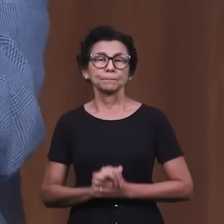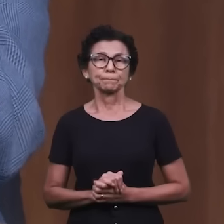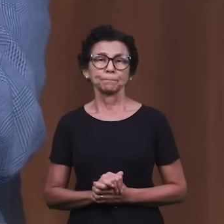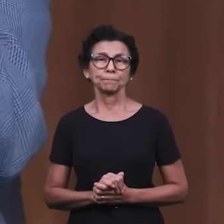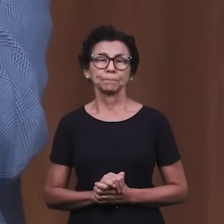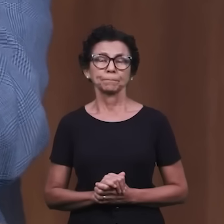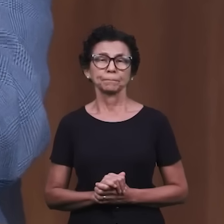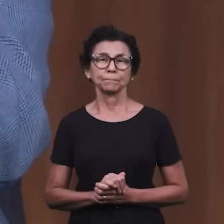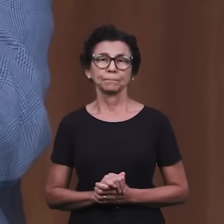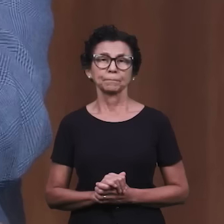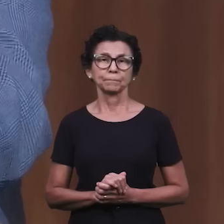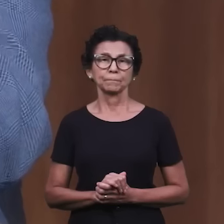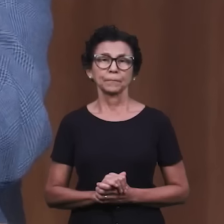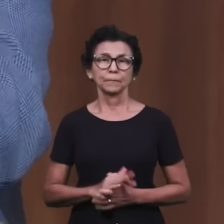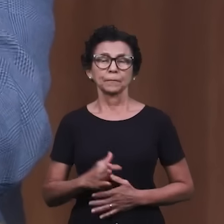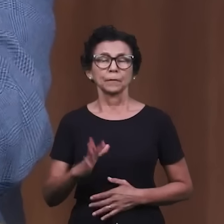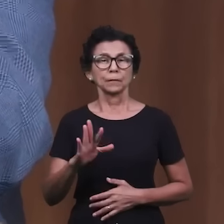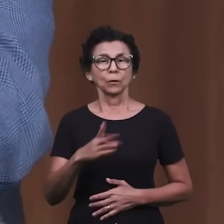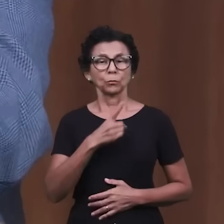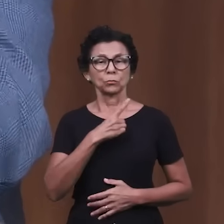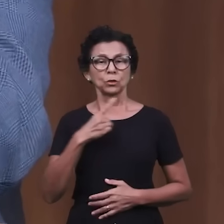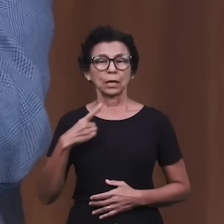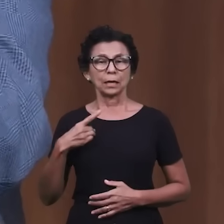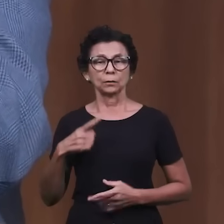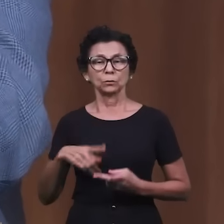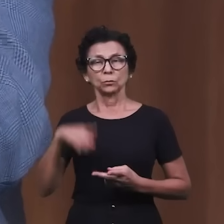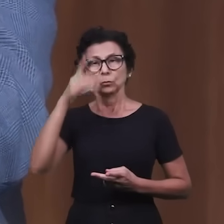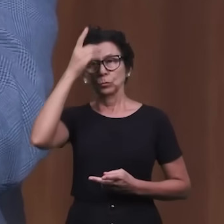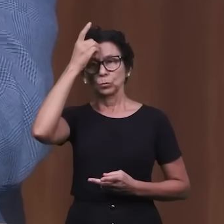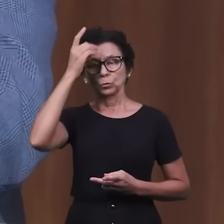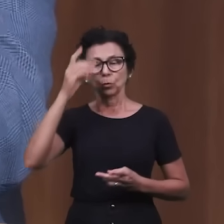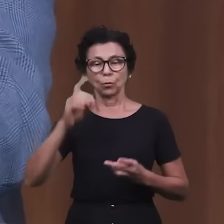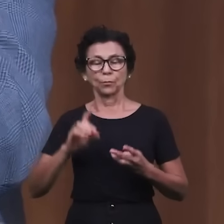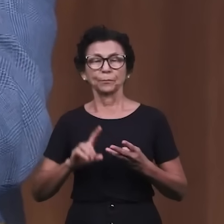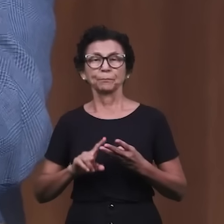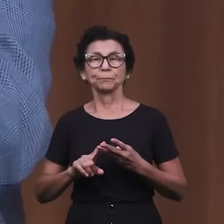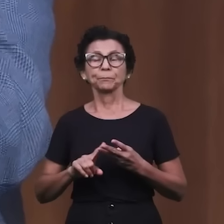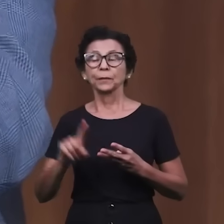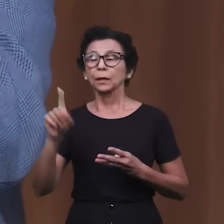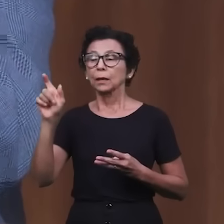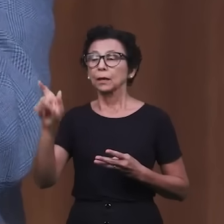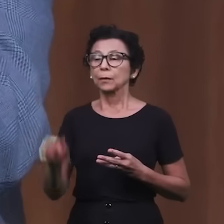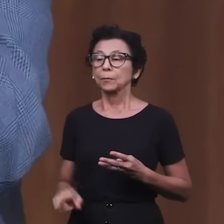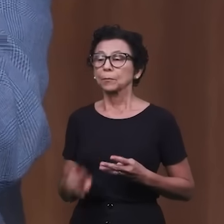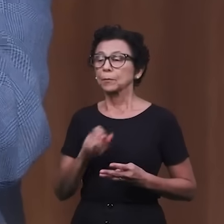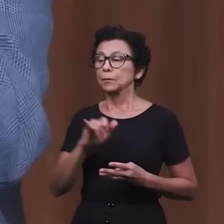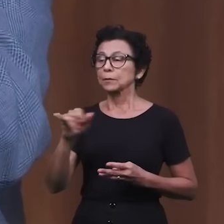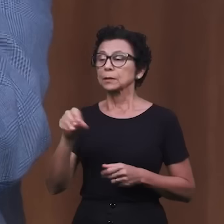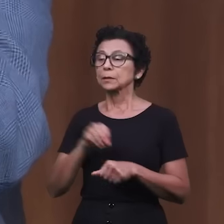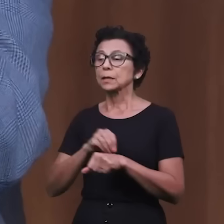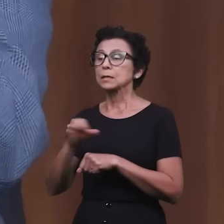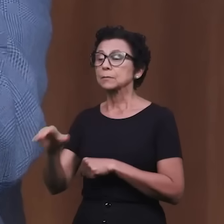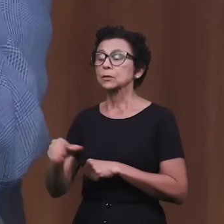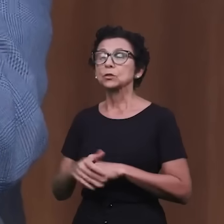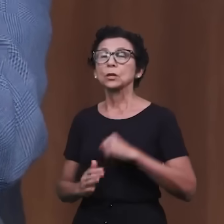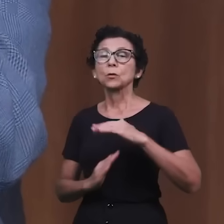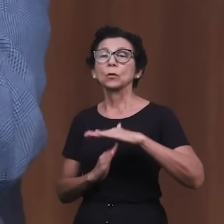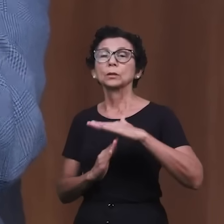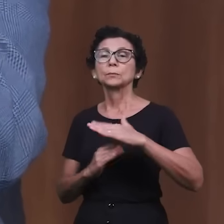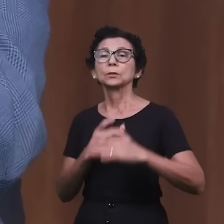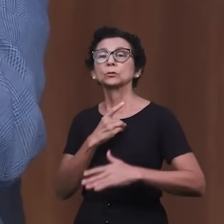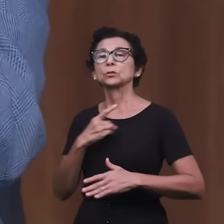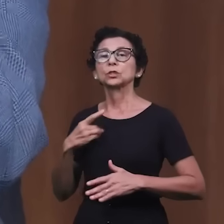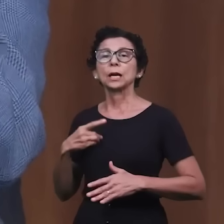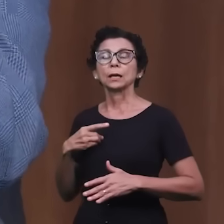diácono para ovelha? Há um limite, ele abordou muito bem colocado. E nós temos que trabalhar com